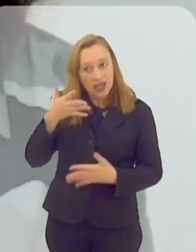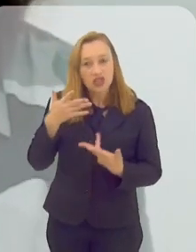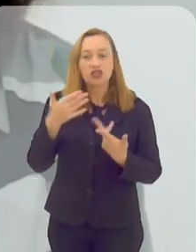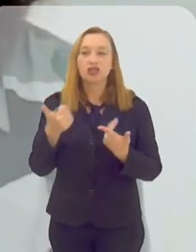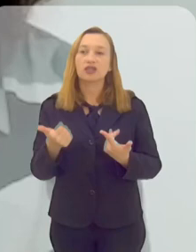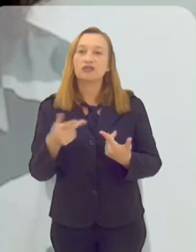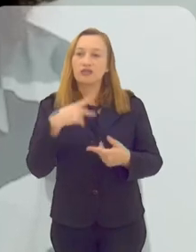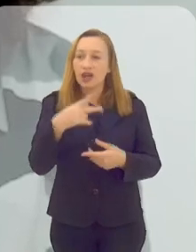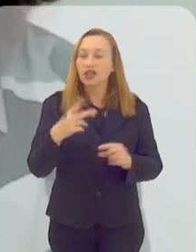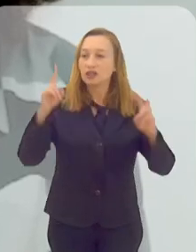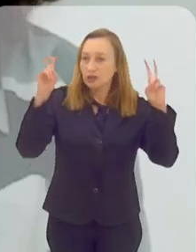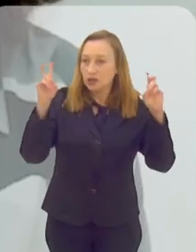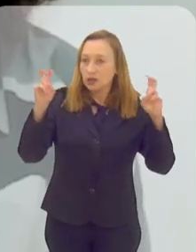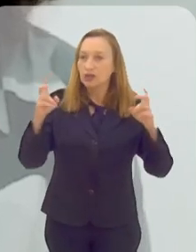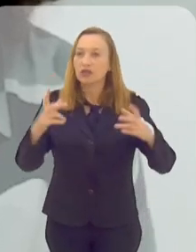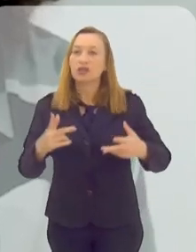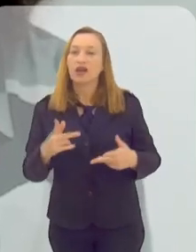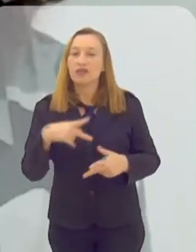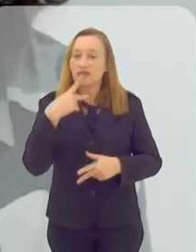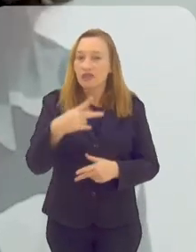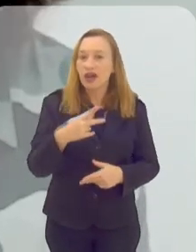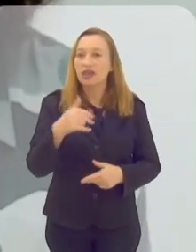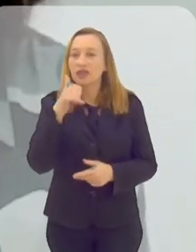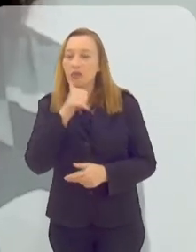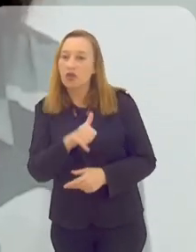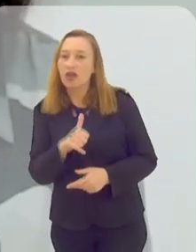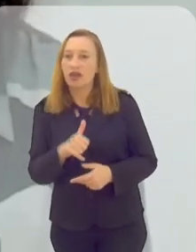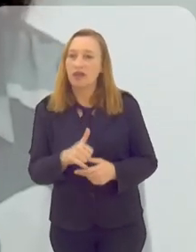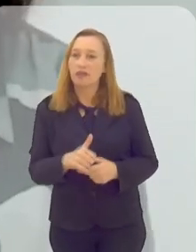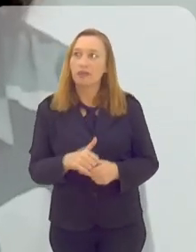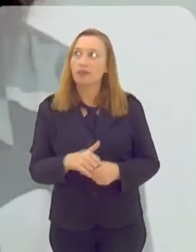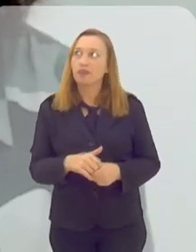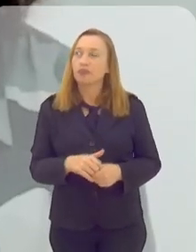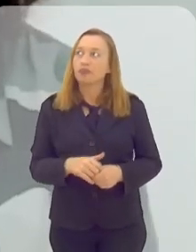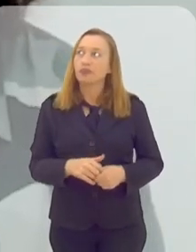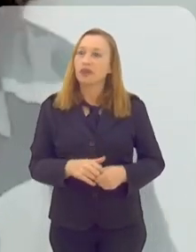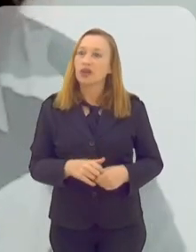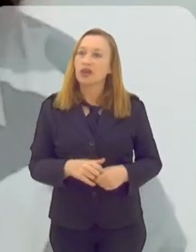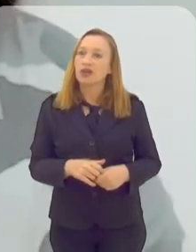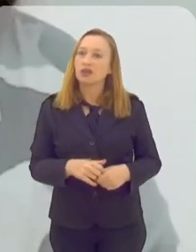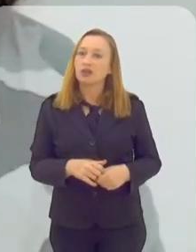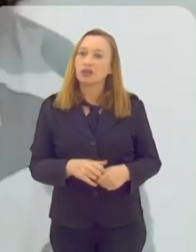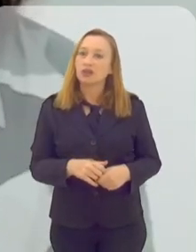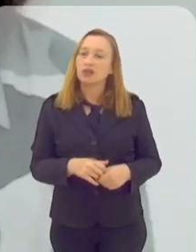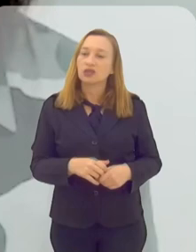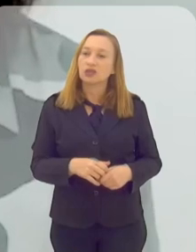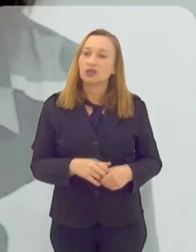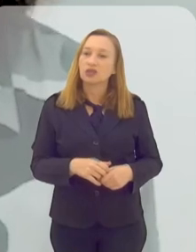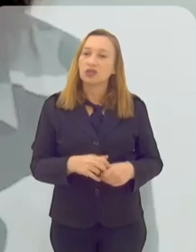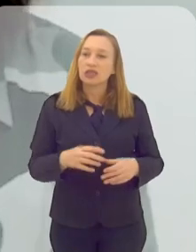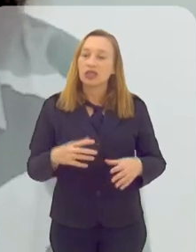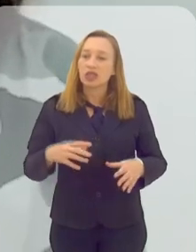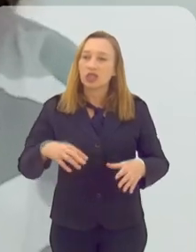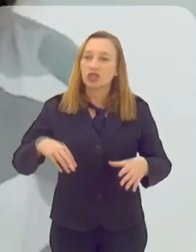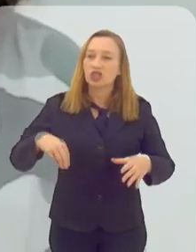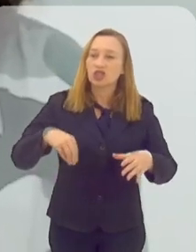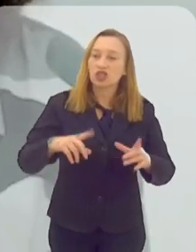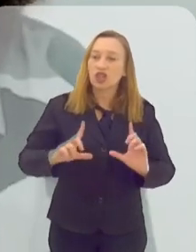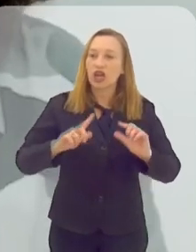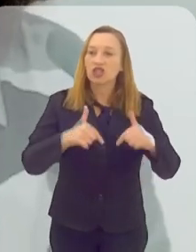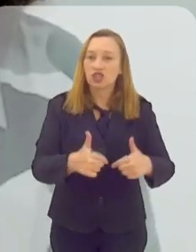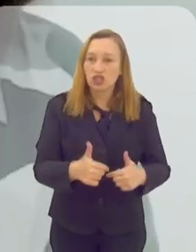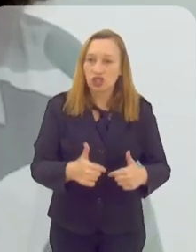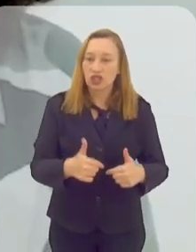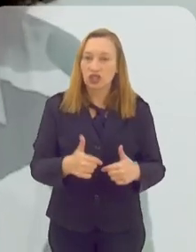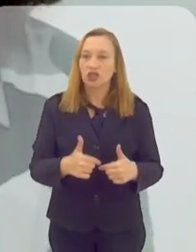palestra da Rosisca, em que ela falou sobre essa questão do posicionamento da mulher, que não deveria ser um posicionamento de ocupar o espaço